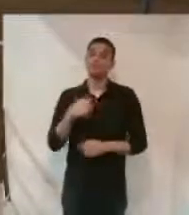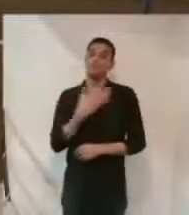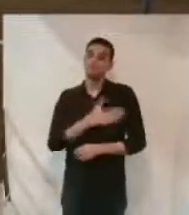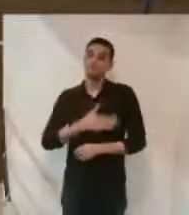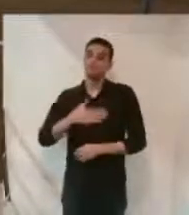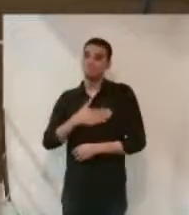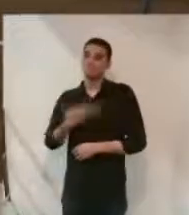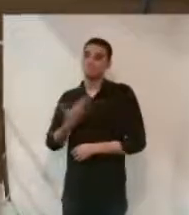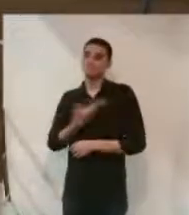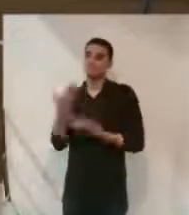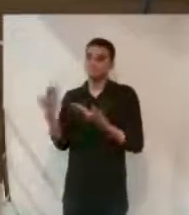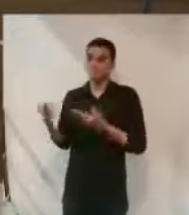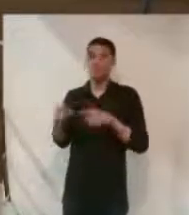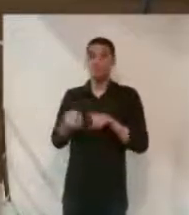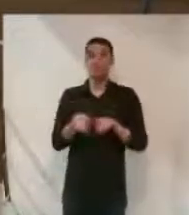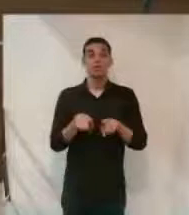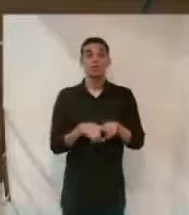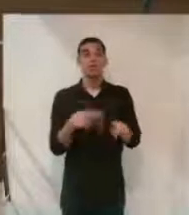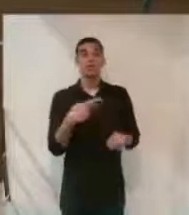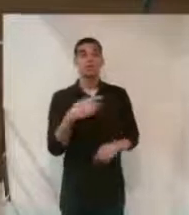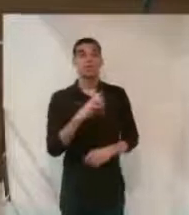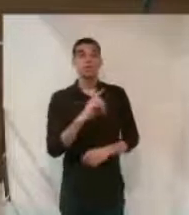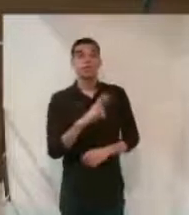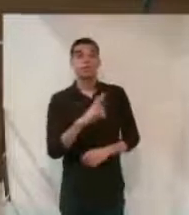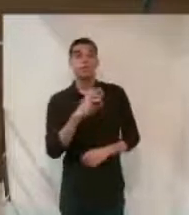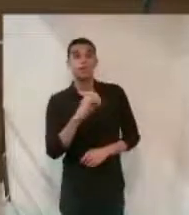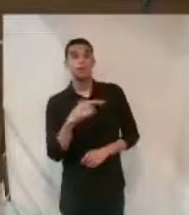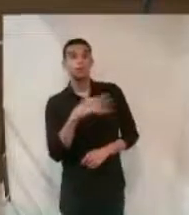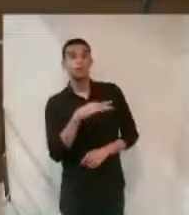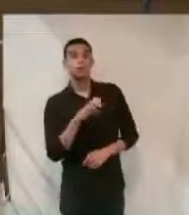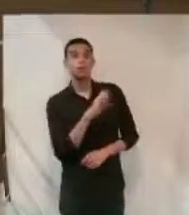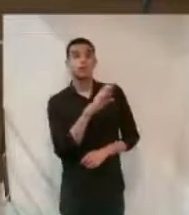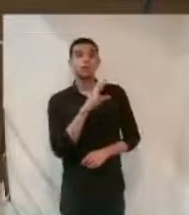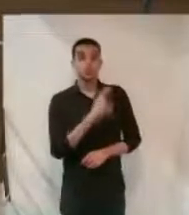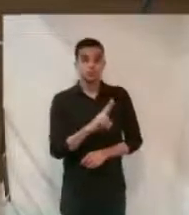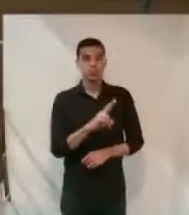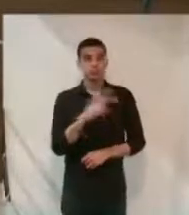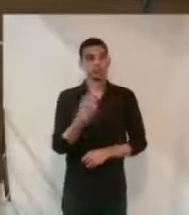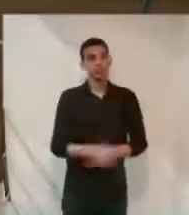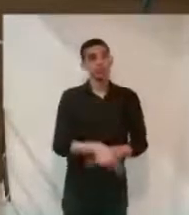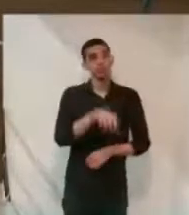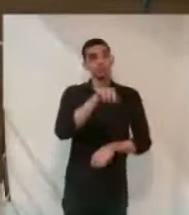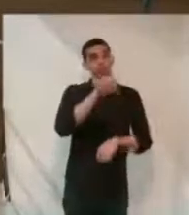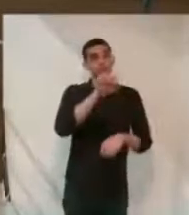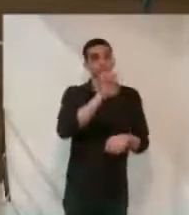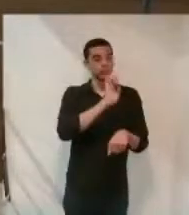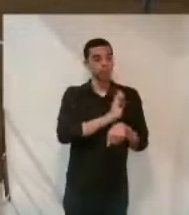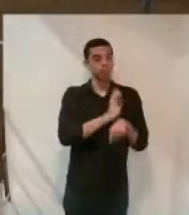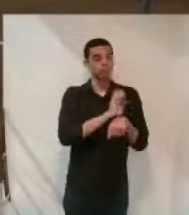Aqui, saudar Pedro Teixeira, autor do Tribunal de Contas do Estado de Pernambuco, alguém que tem sido